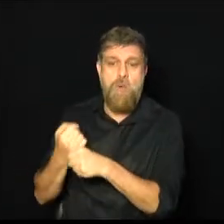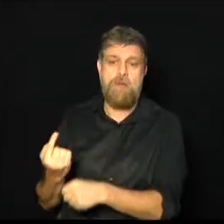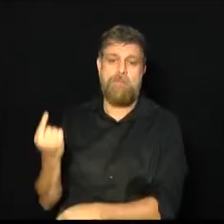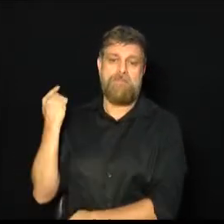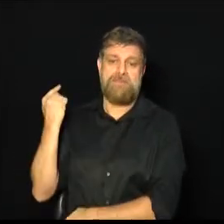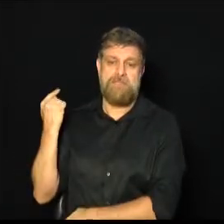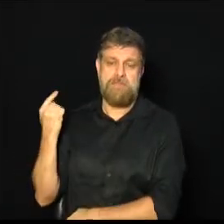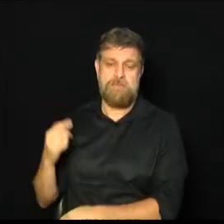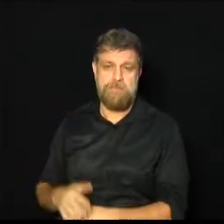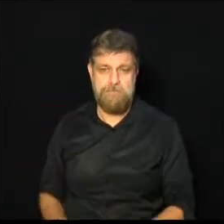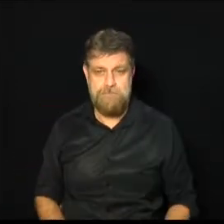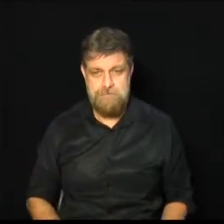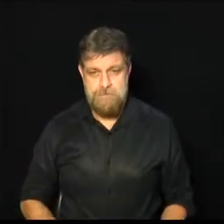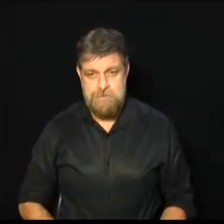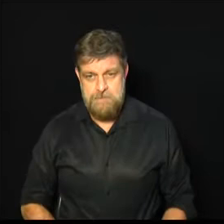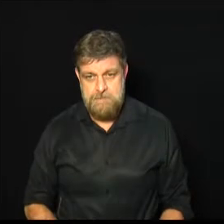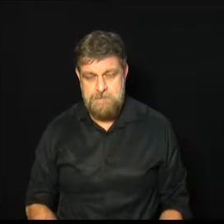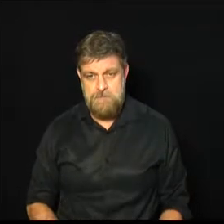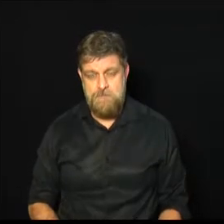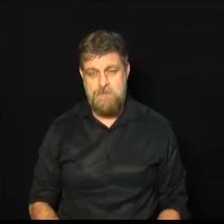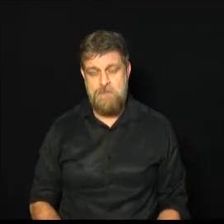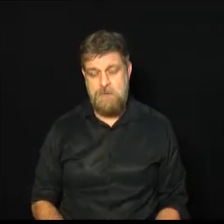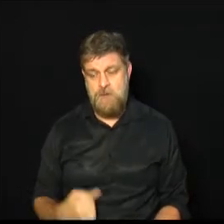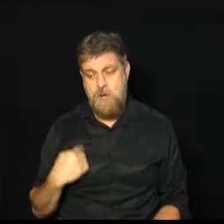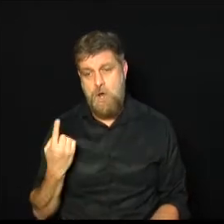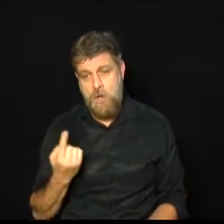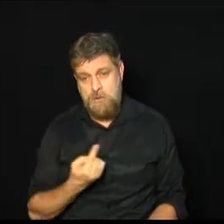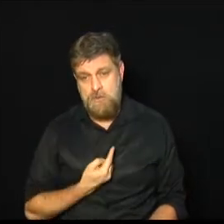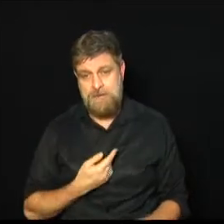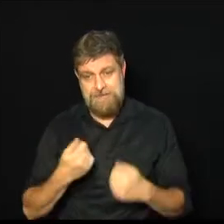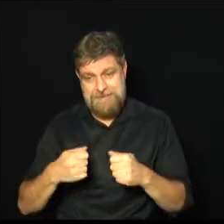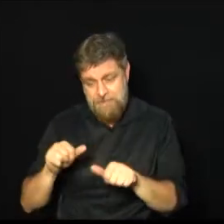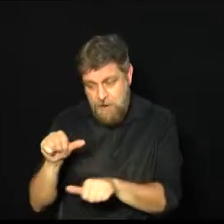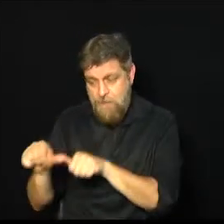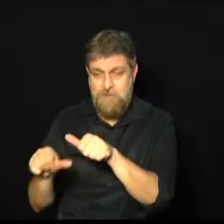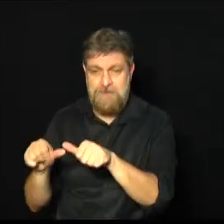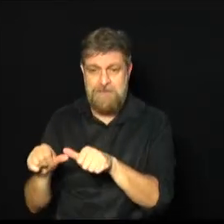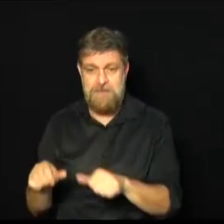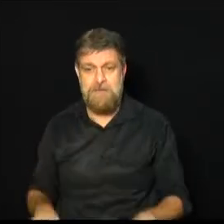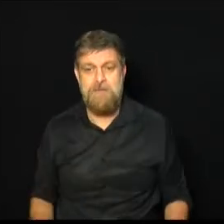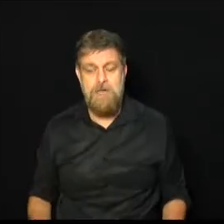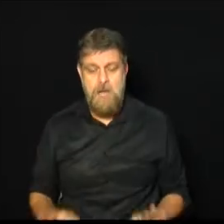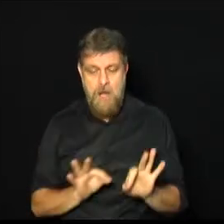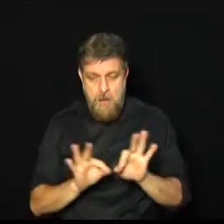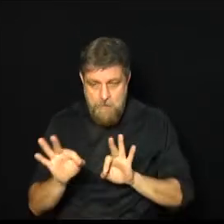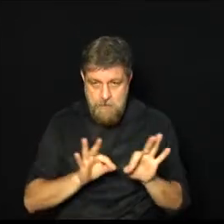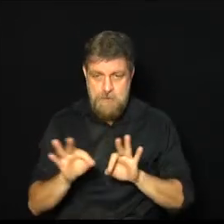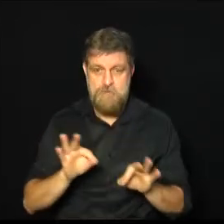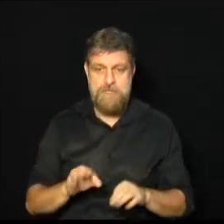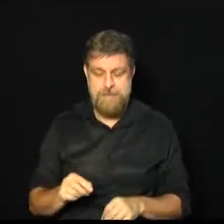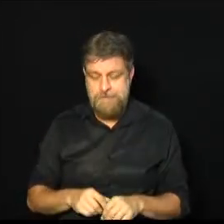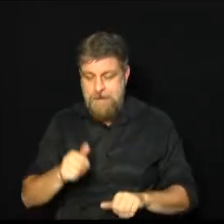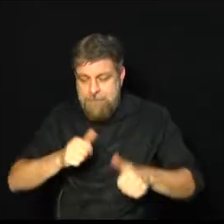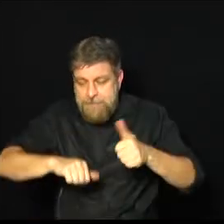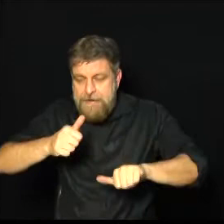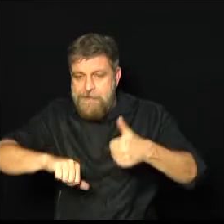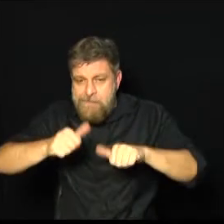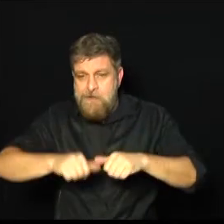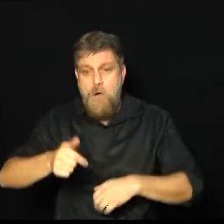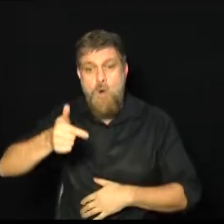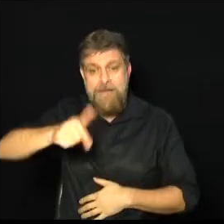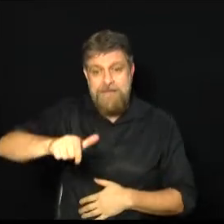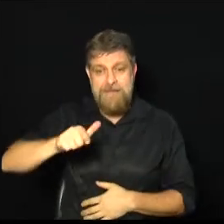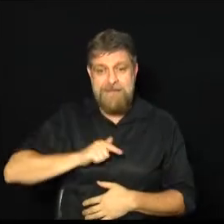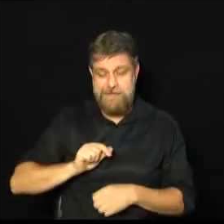que eu mencionei. Como nós tivemos que aprovar esse projeto de novo, e ele teve a entrada